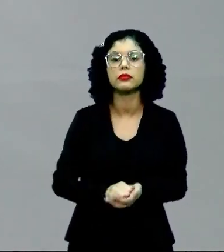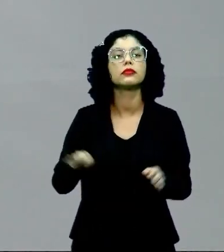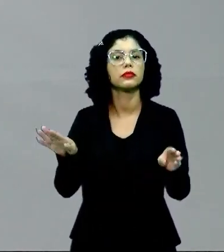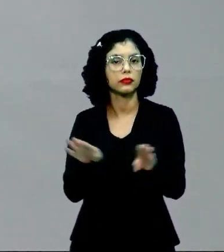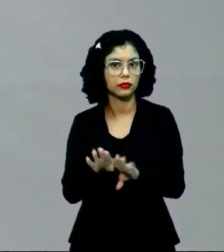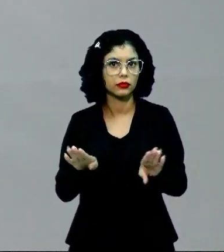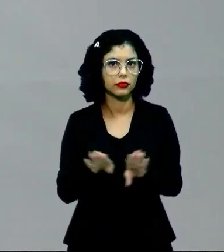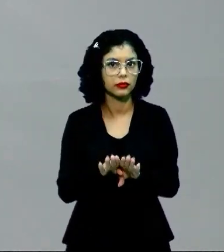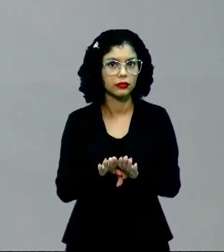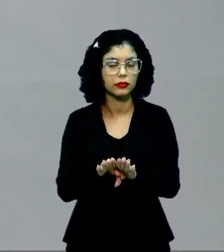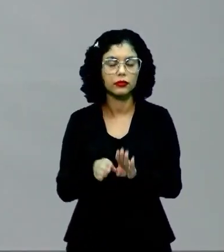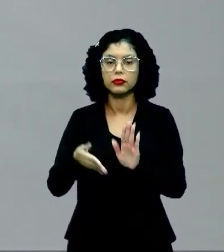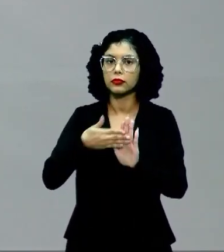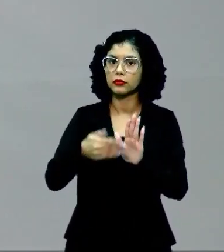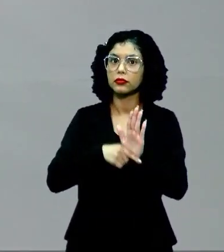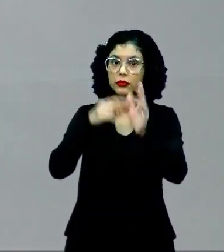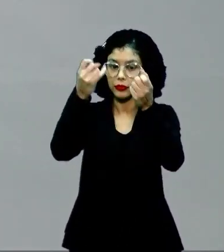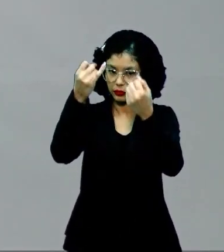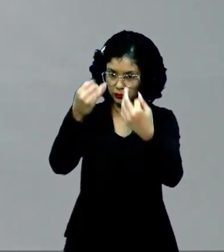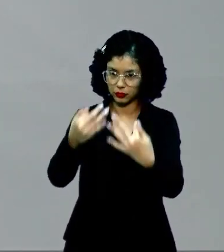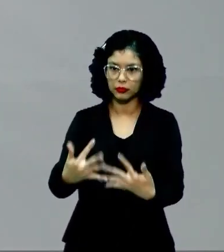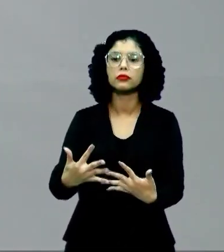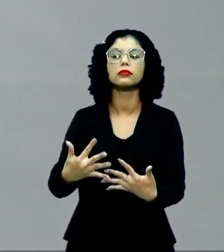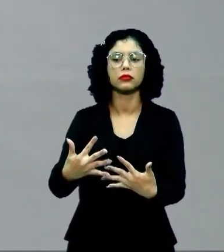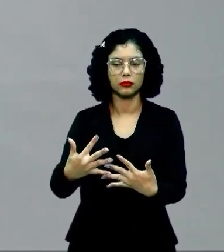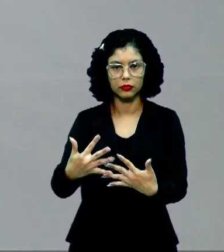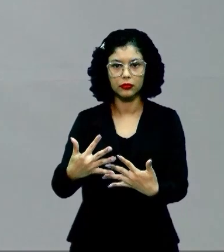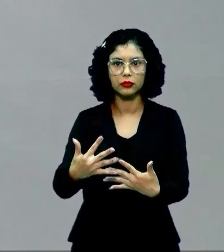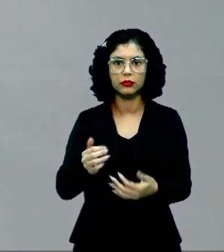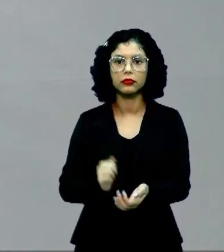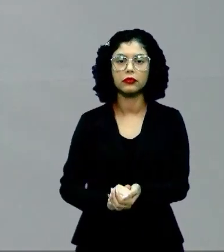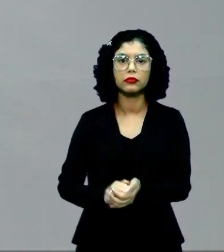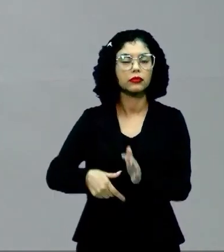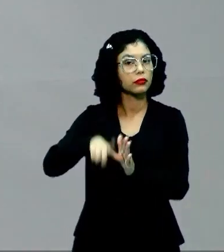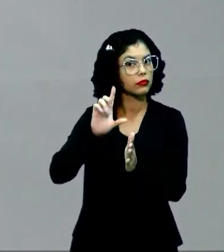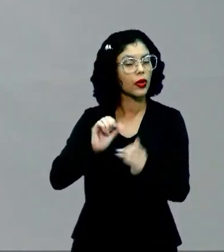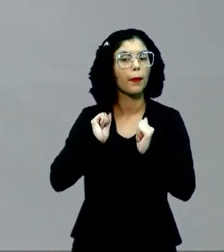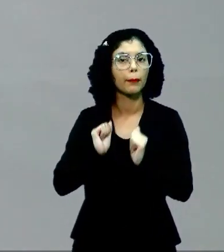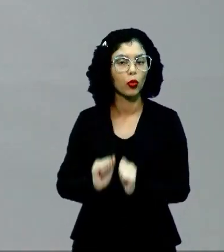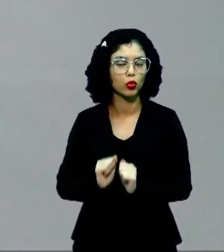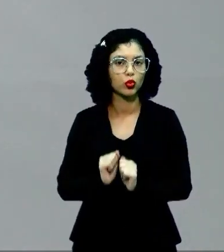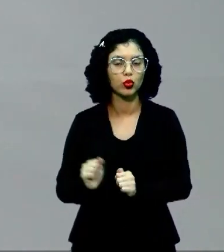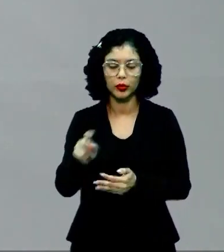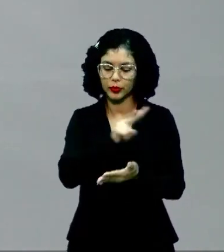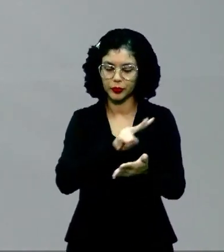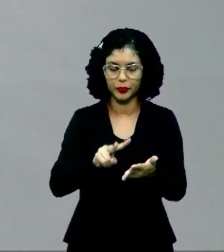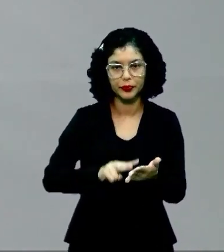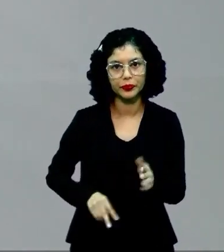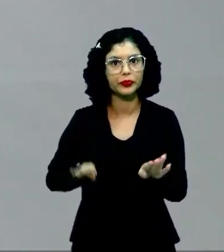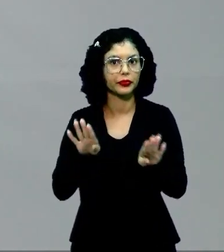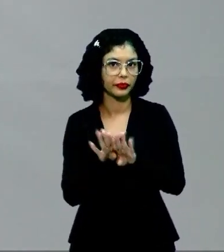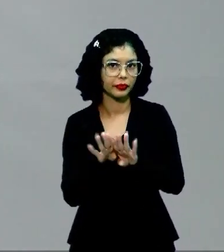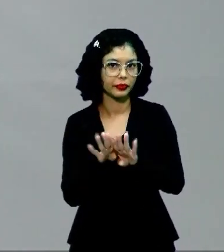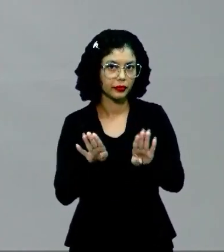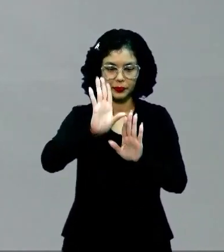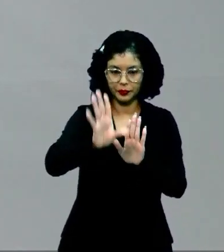tem propostas comentadas, propostas do Enem, de Enems passados, que você pode ler e